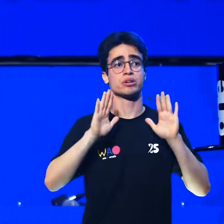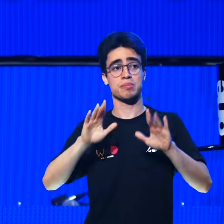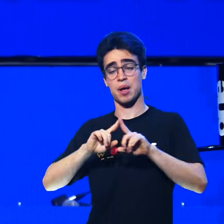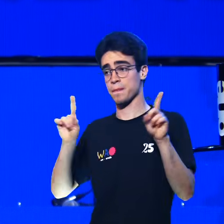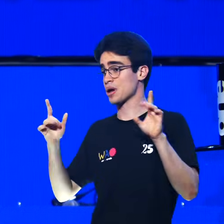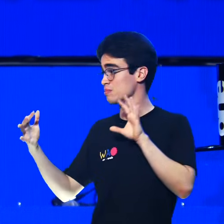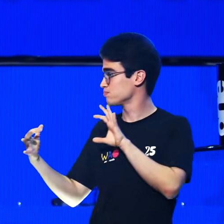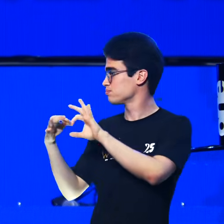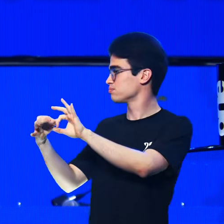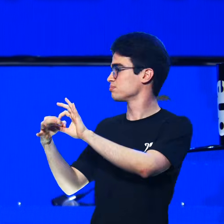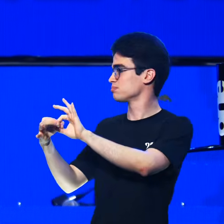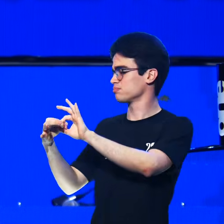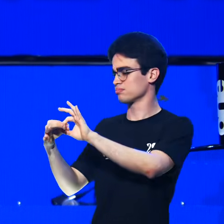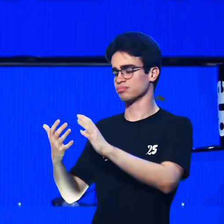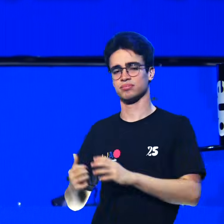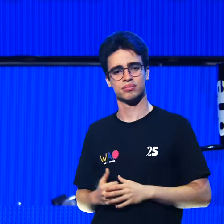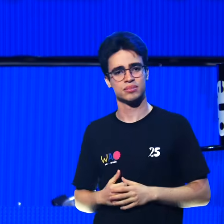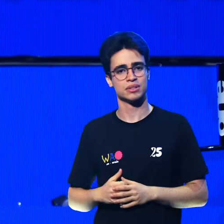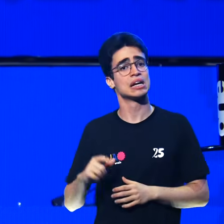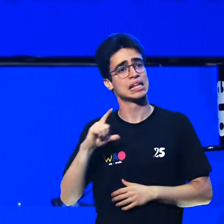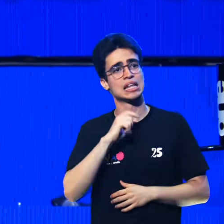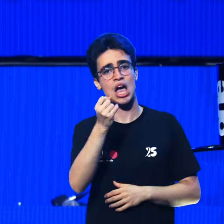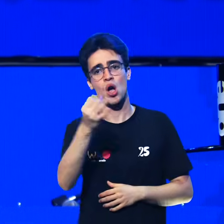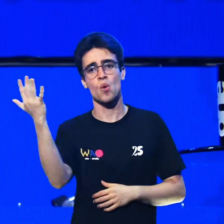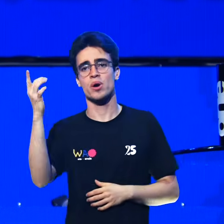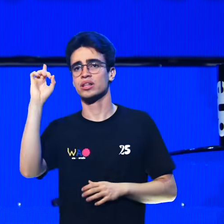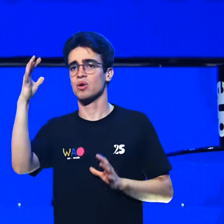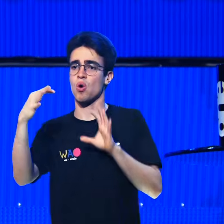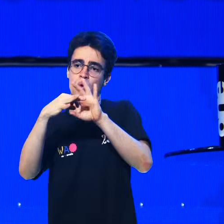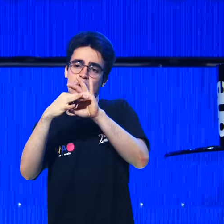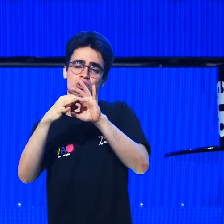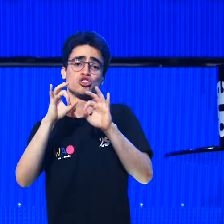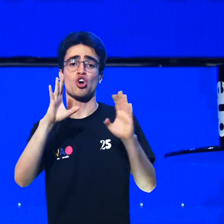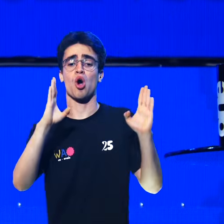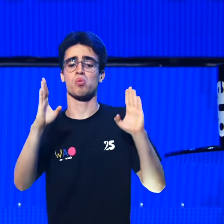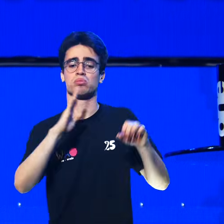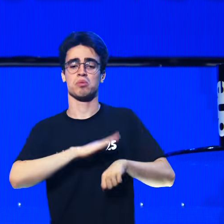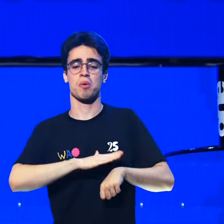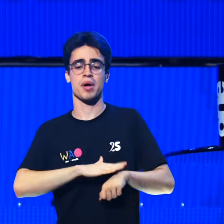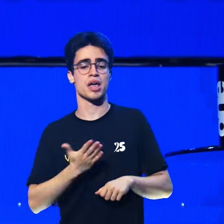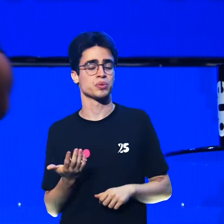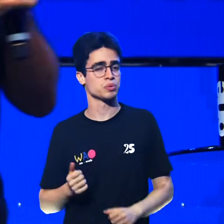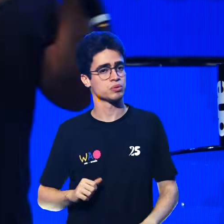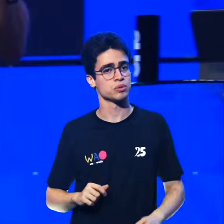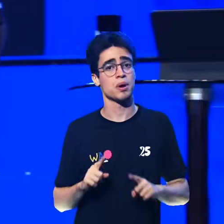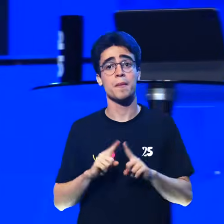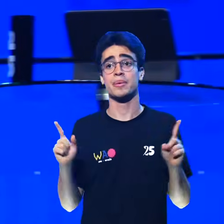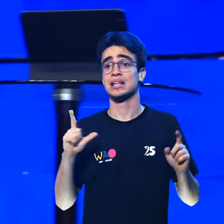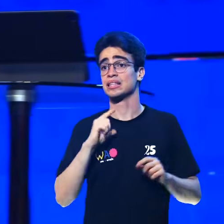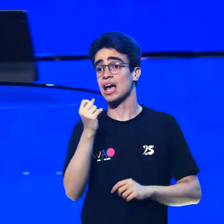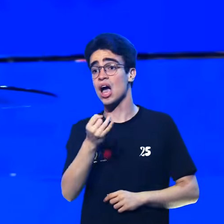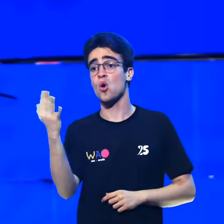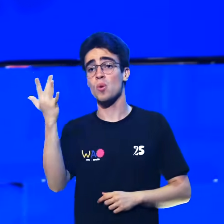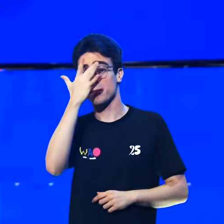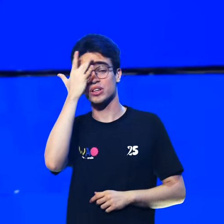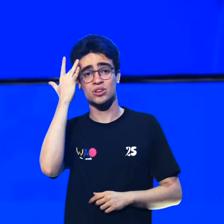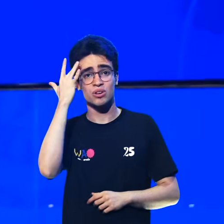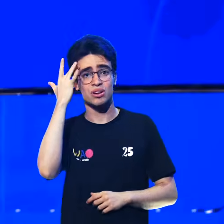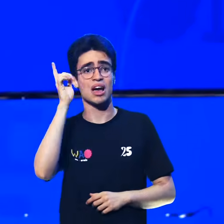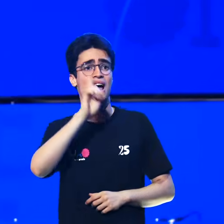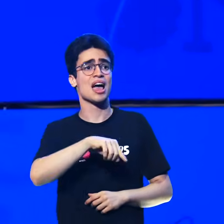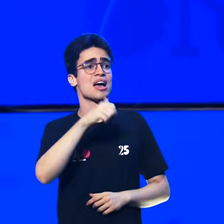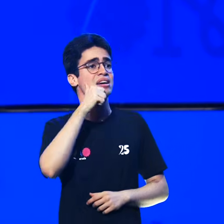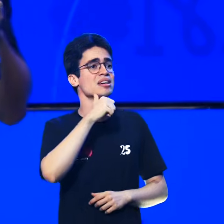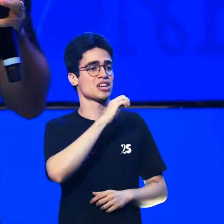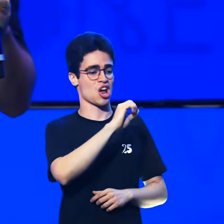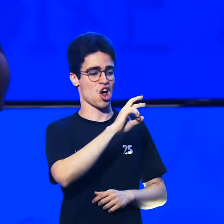conectado. Tem gente que Deus conecta por uma estação. Agora, irmãos, tem gente que é órfã na nossa vida.